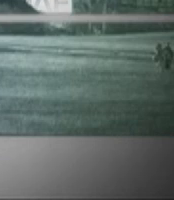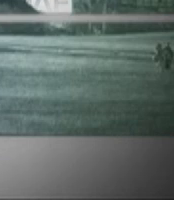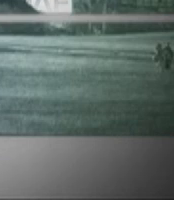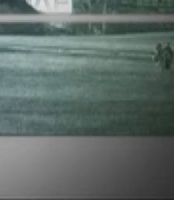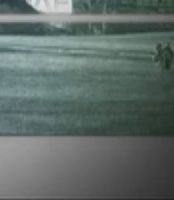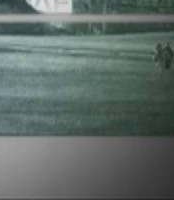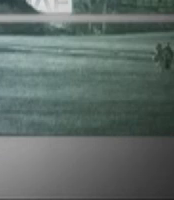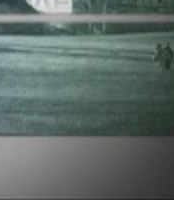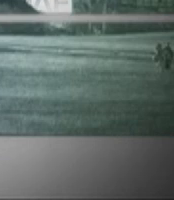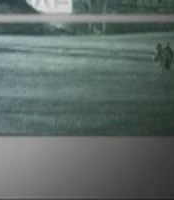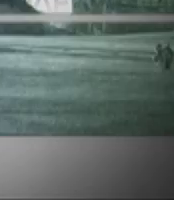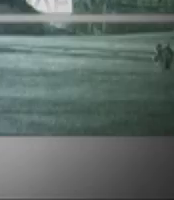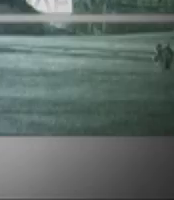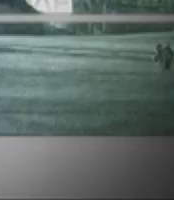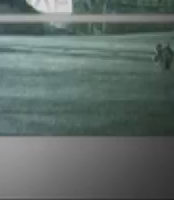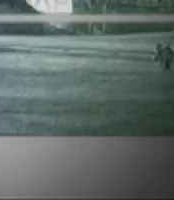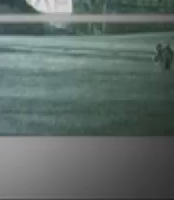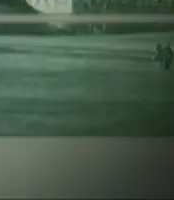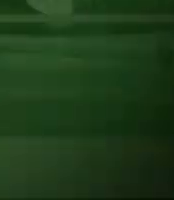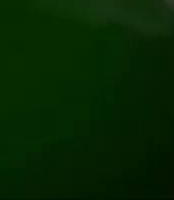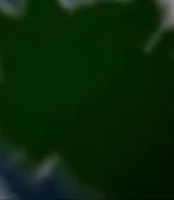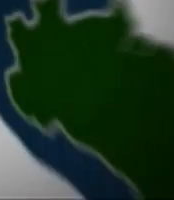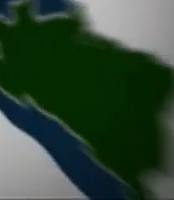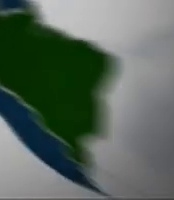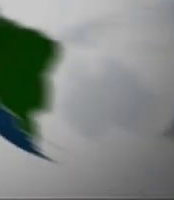NBR a TV do Governo